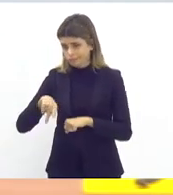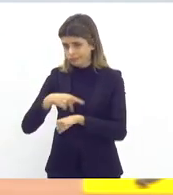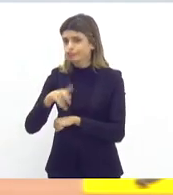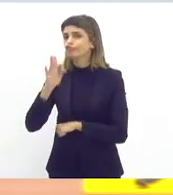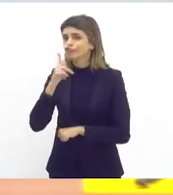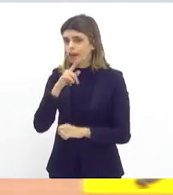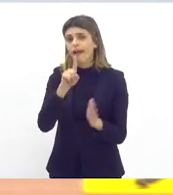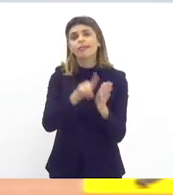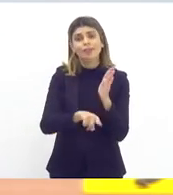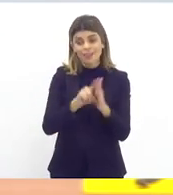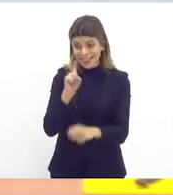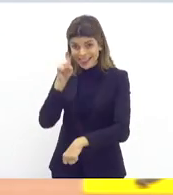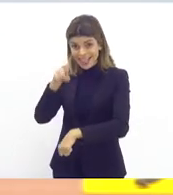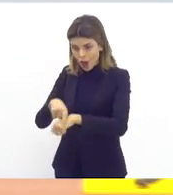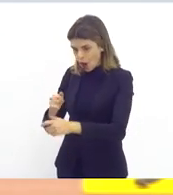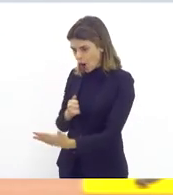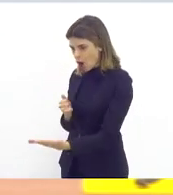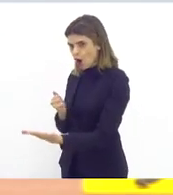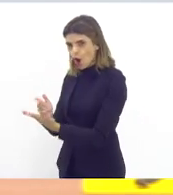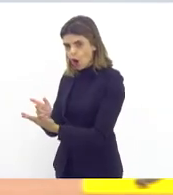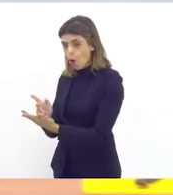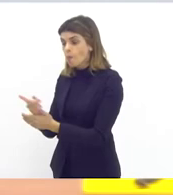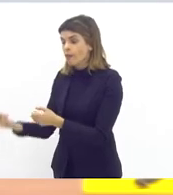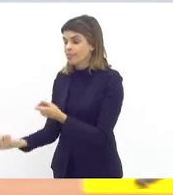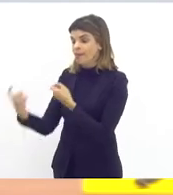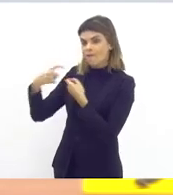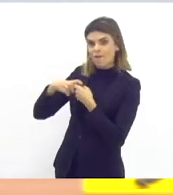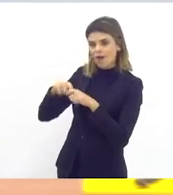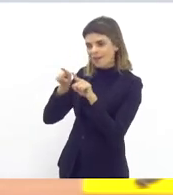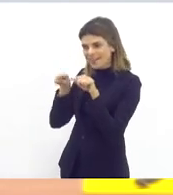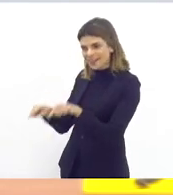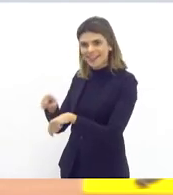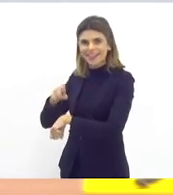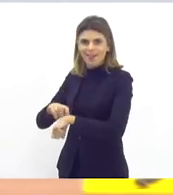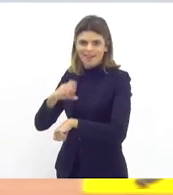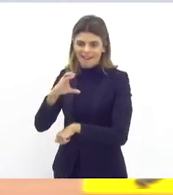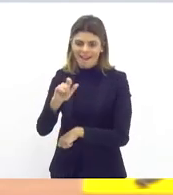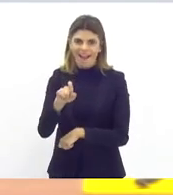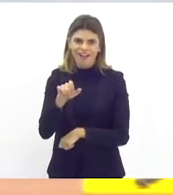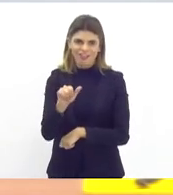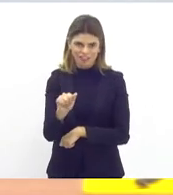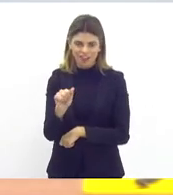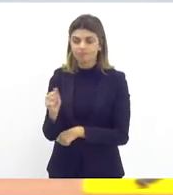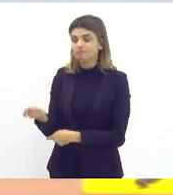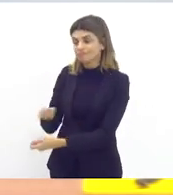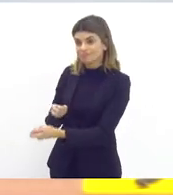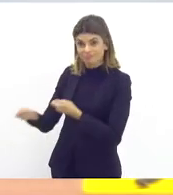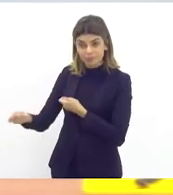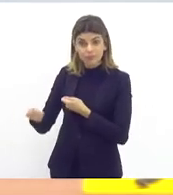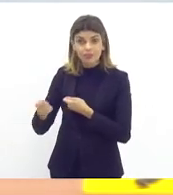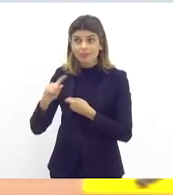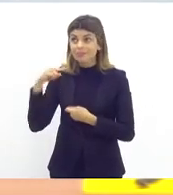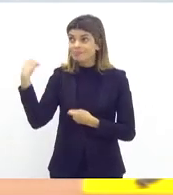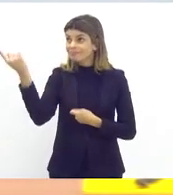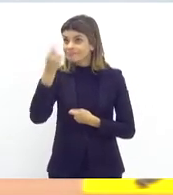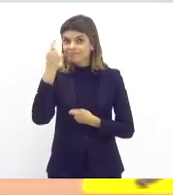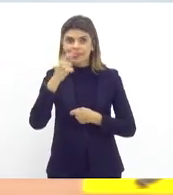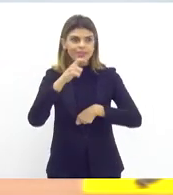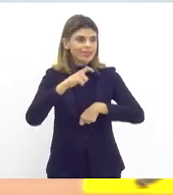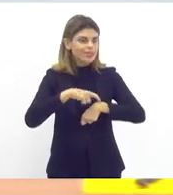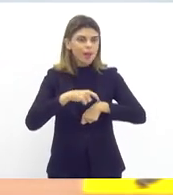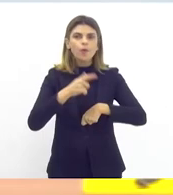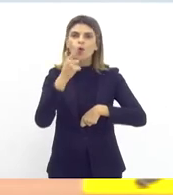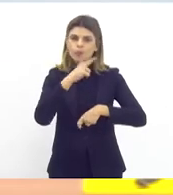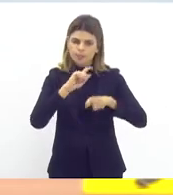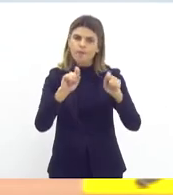descontar na boca, no caixa mesmo. Mas aí o pessoal fala que um dos problemas é que, quando você faz isso, o grande comércio, que está ligado em tempo real,